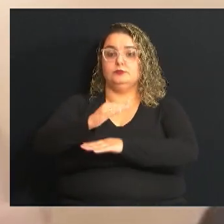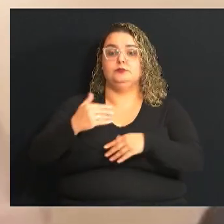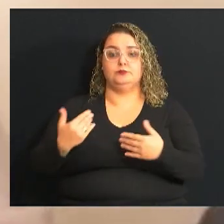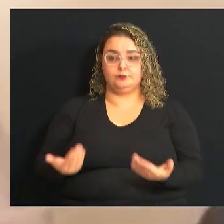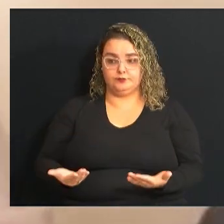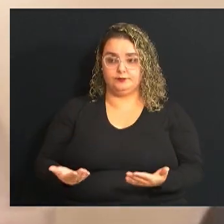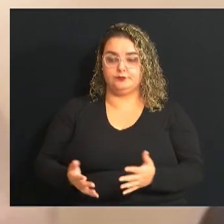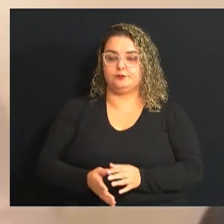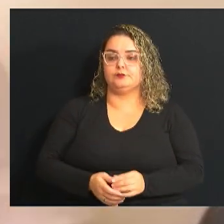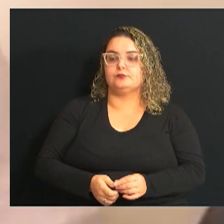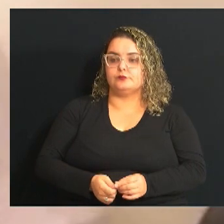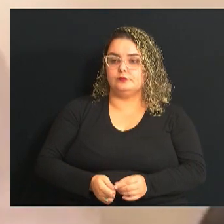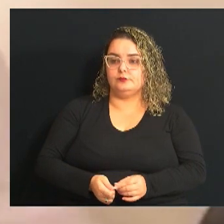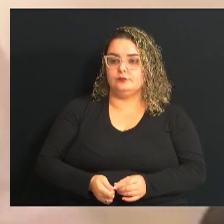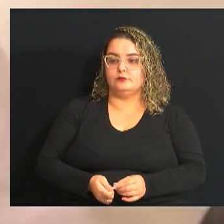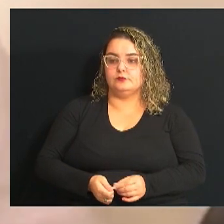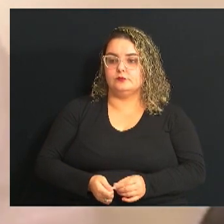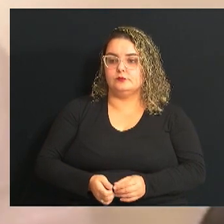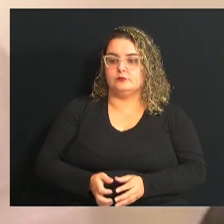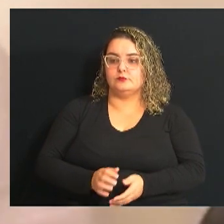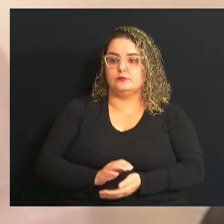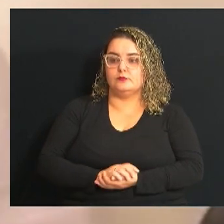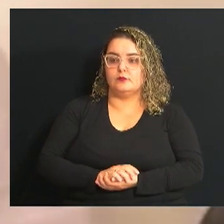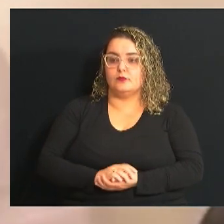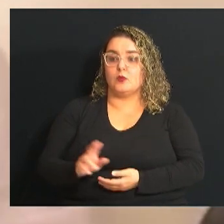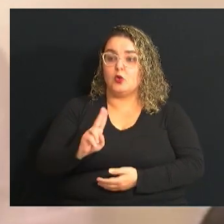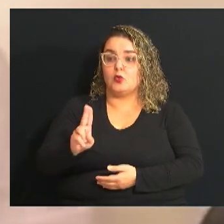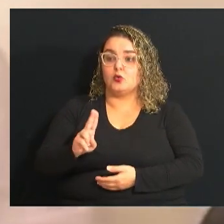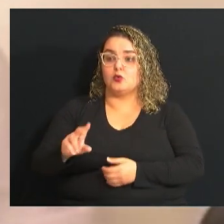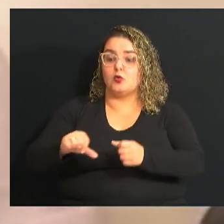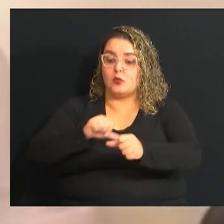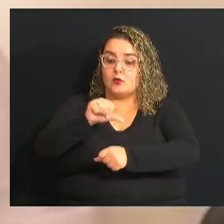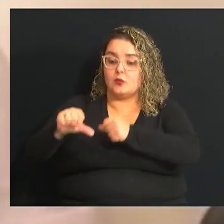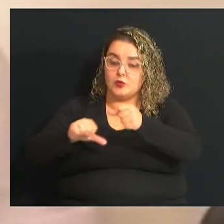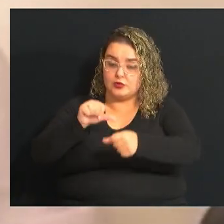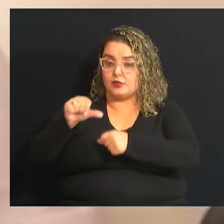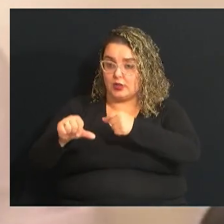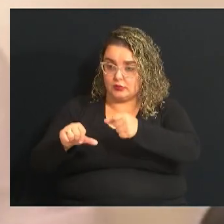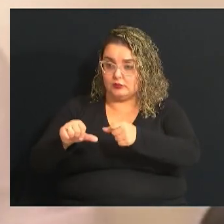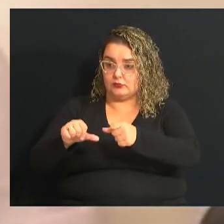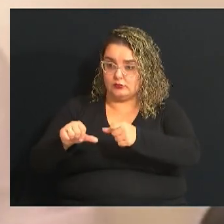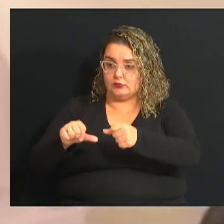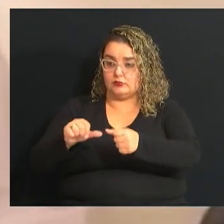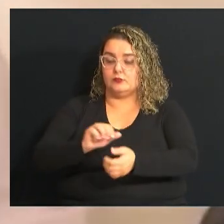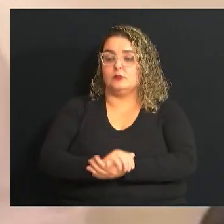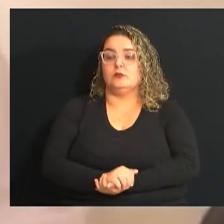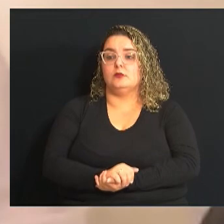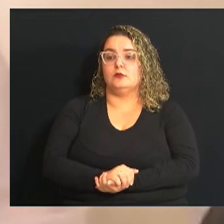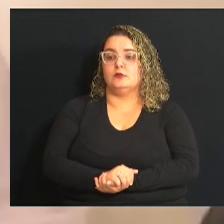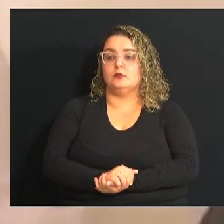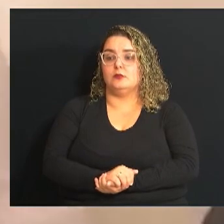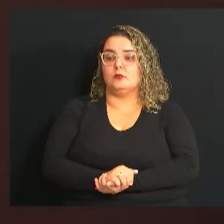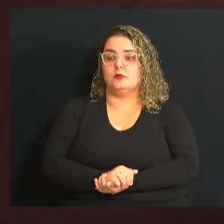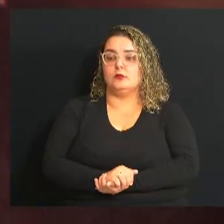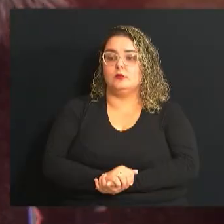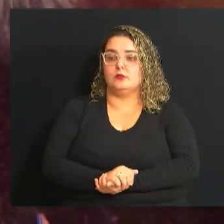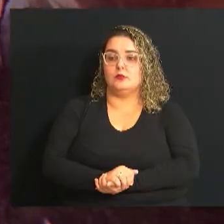no primeiro momento, foi a OAB São Paulo, que agora já, né, século